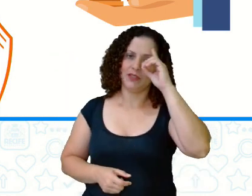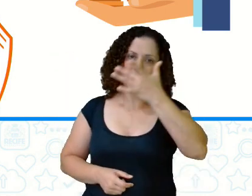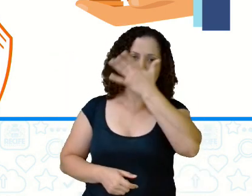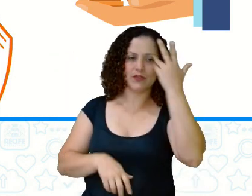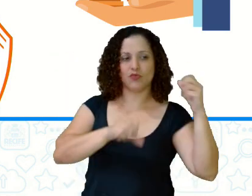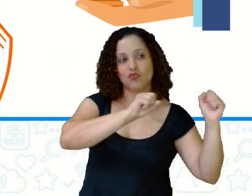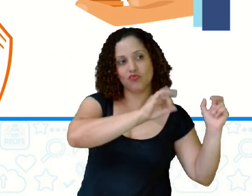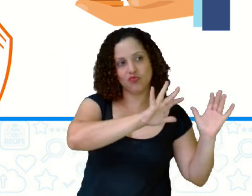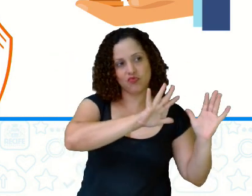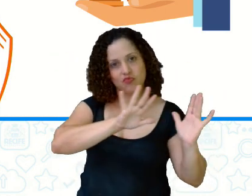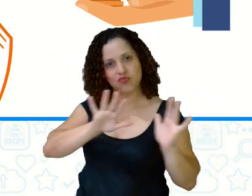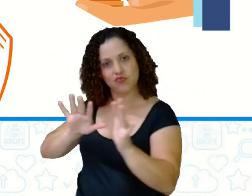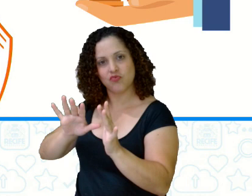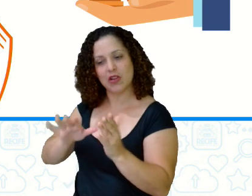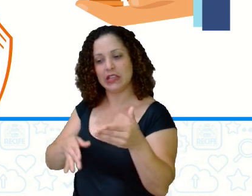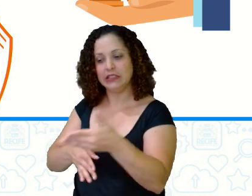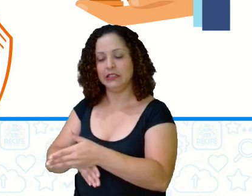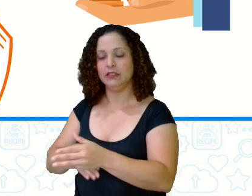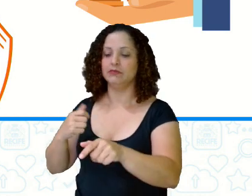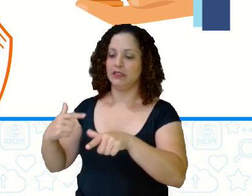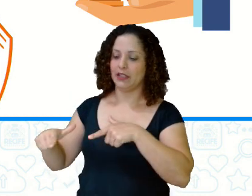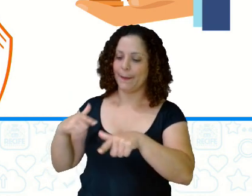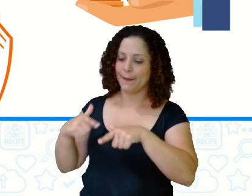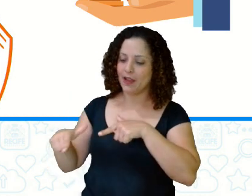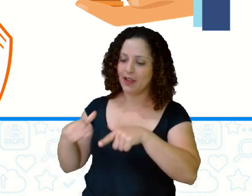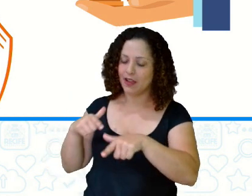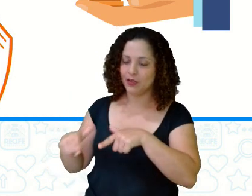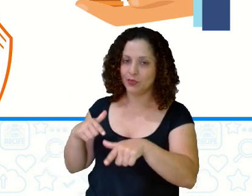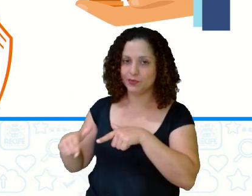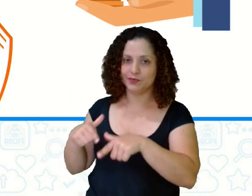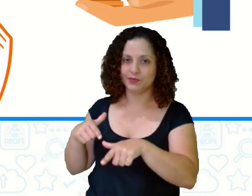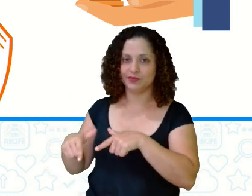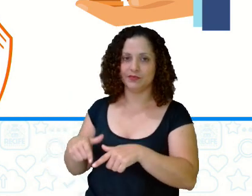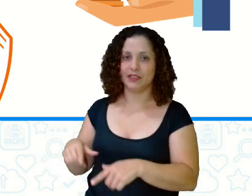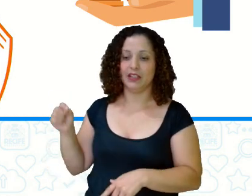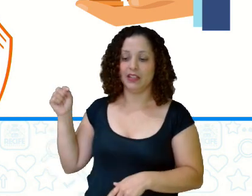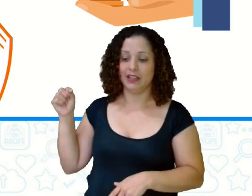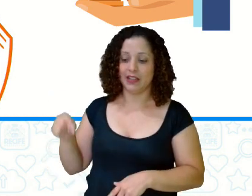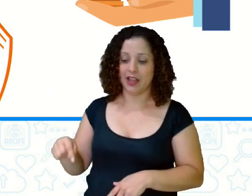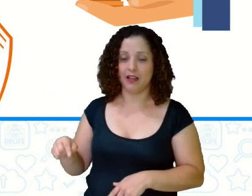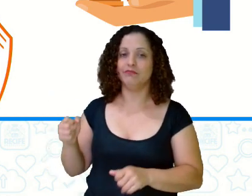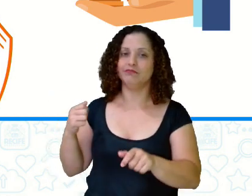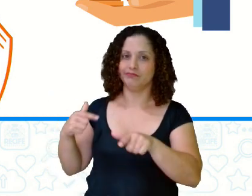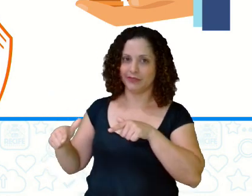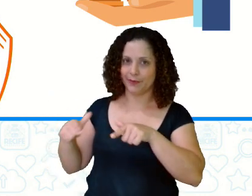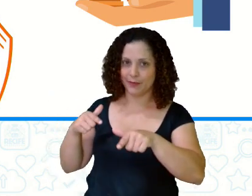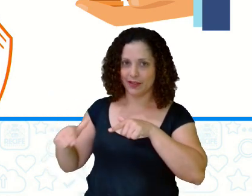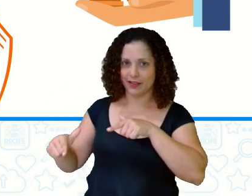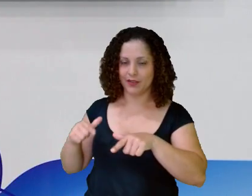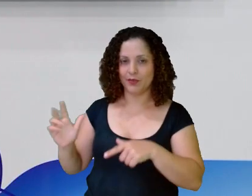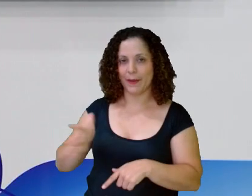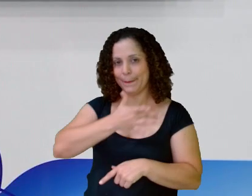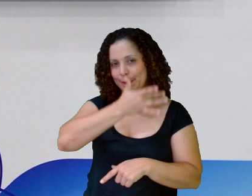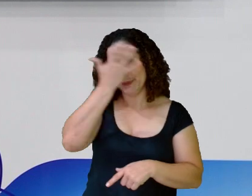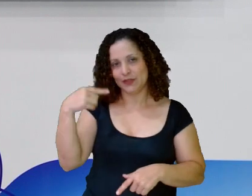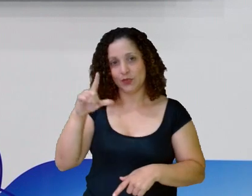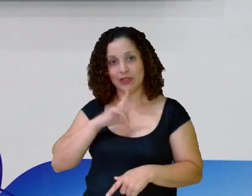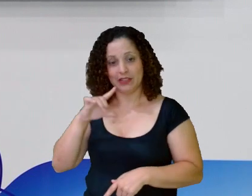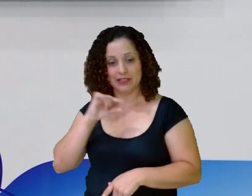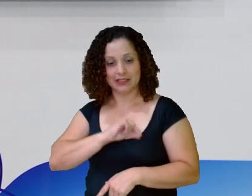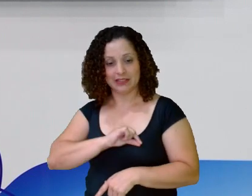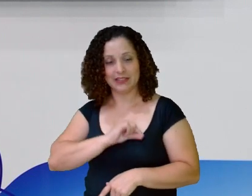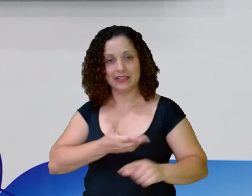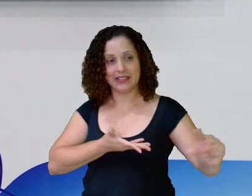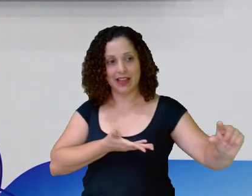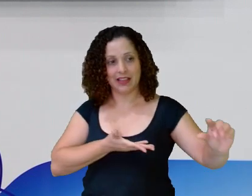dias para um trabalho que vai ser realizado na cidade e aí, nesse trabalho, ela vai receber por esse